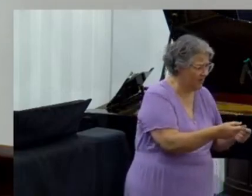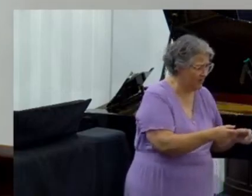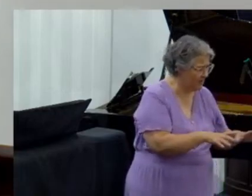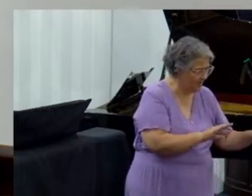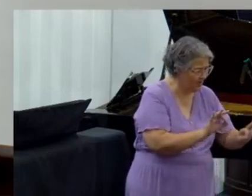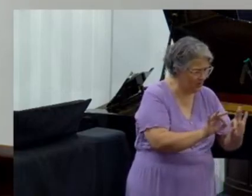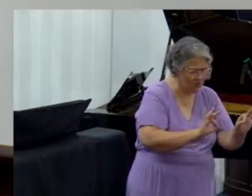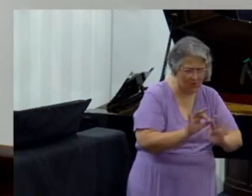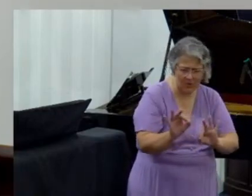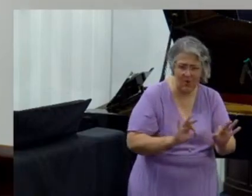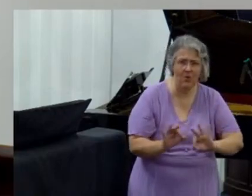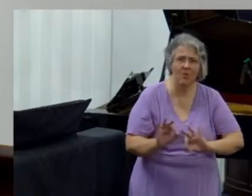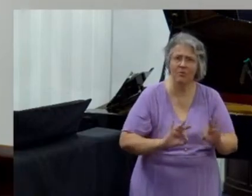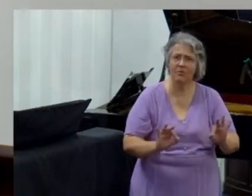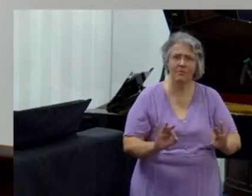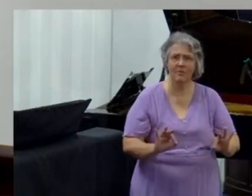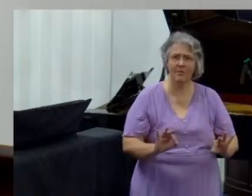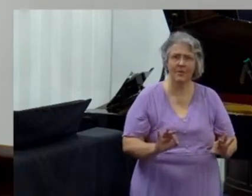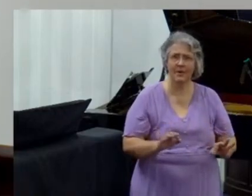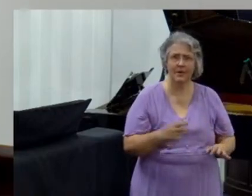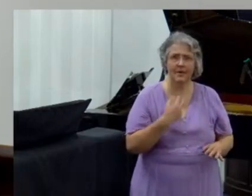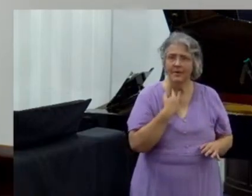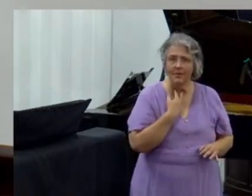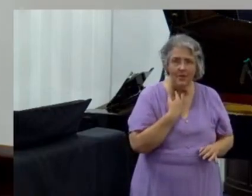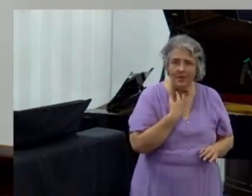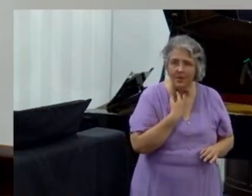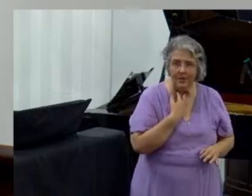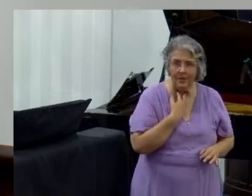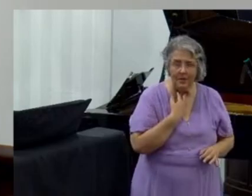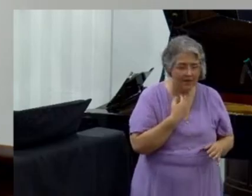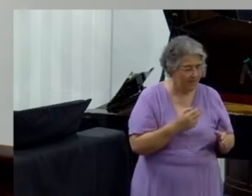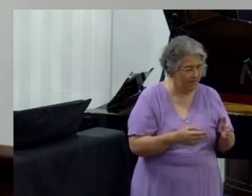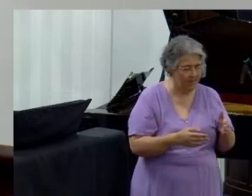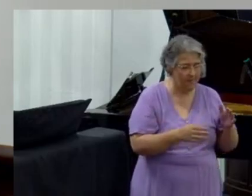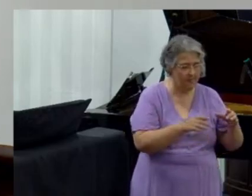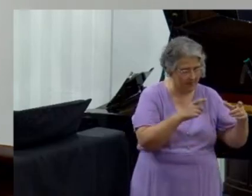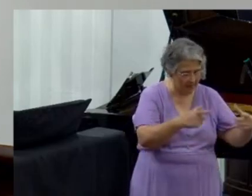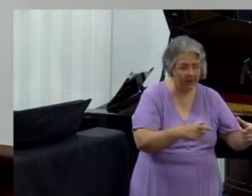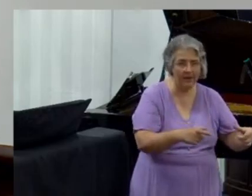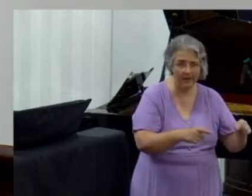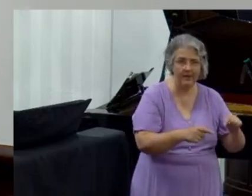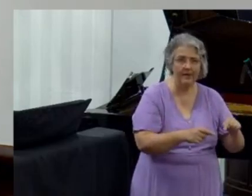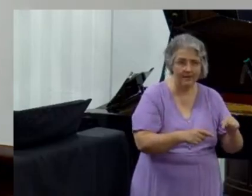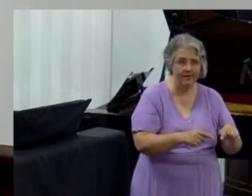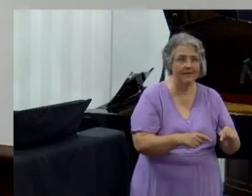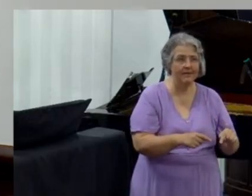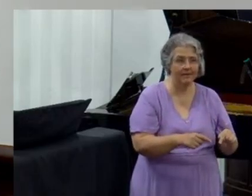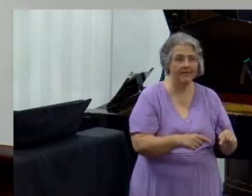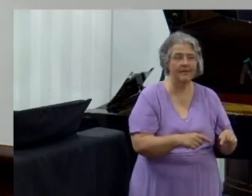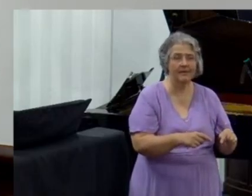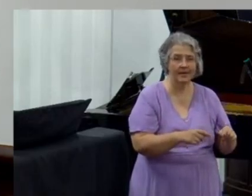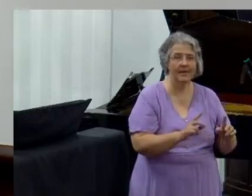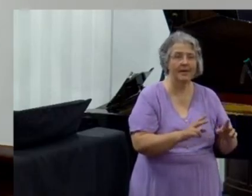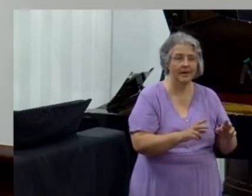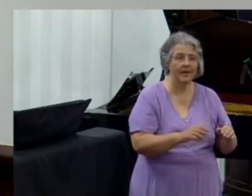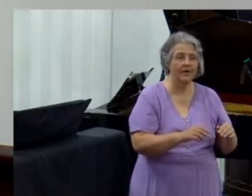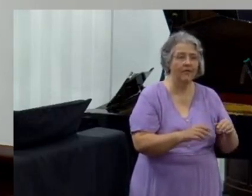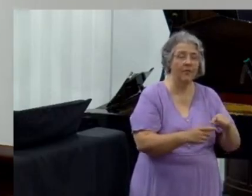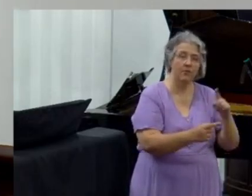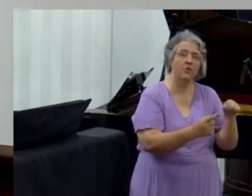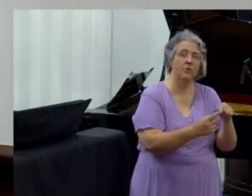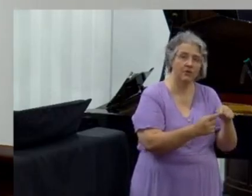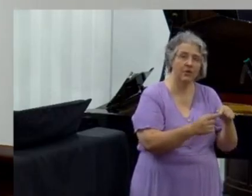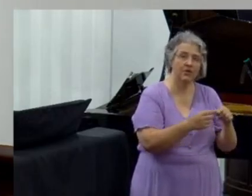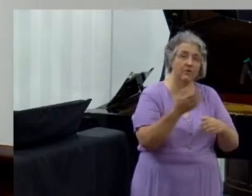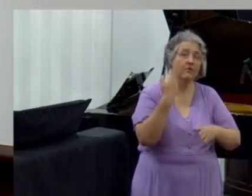que impossibilitava que aquele espaço do templo fosse usado para o fim que foi desenhado. Para